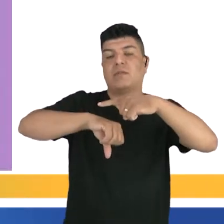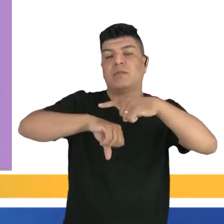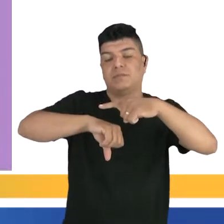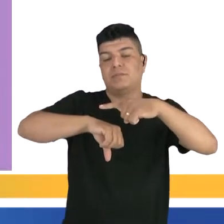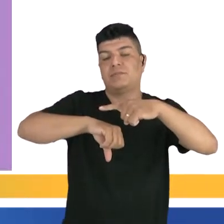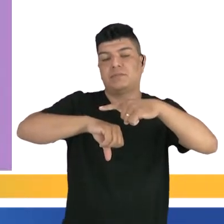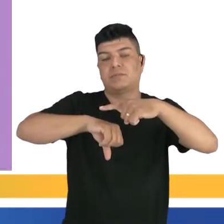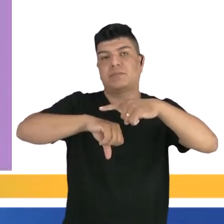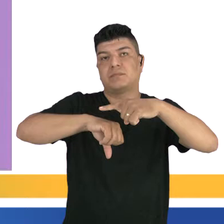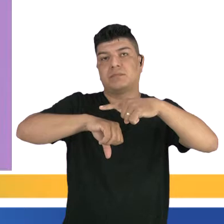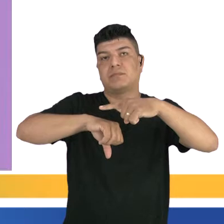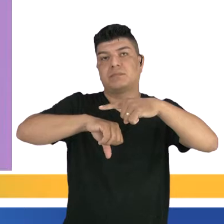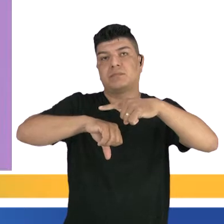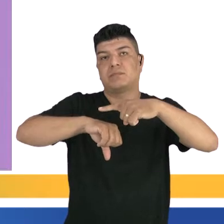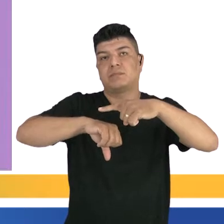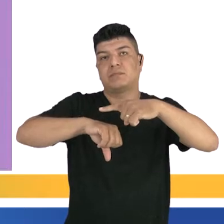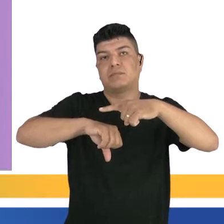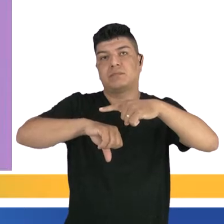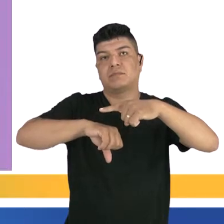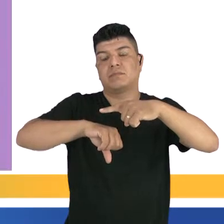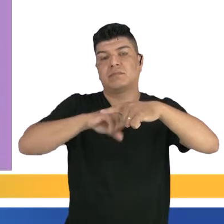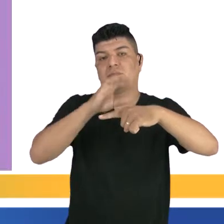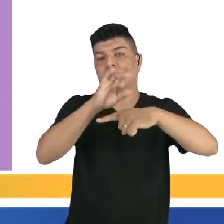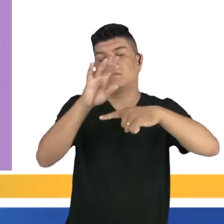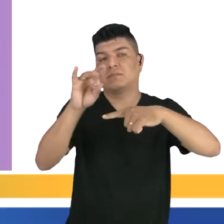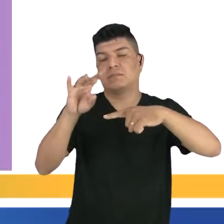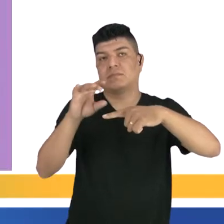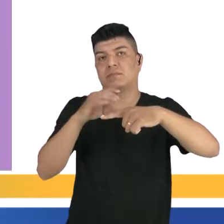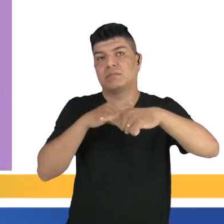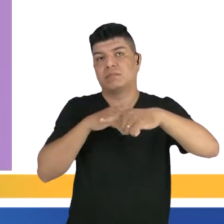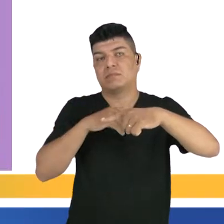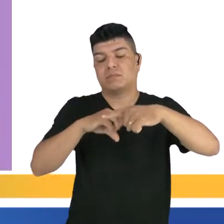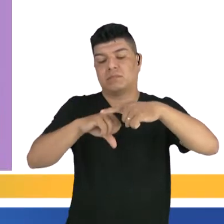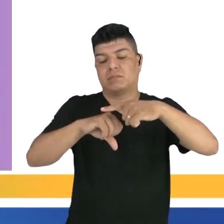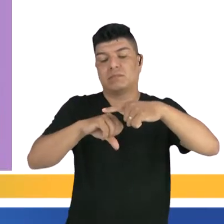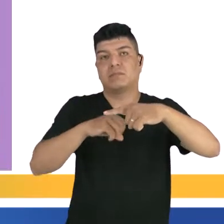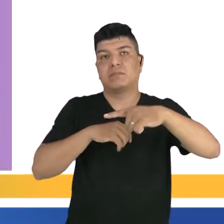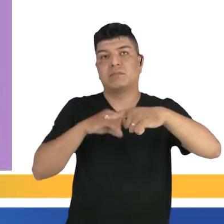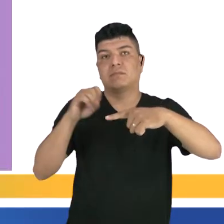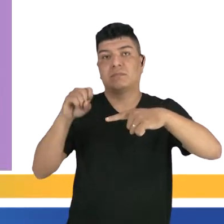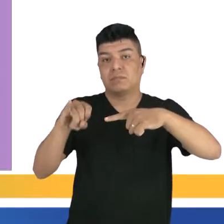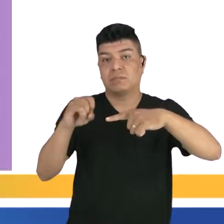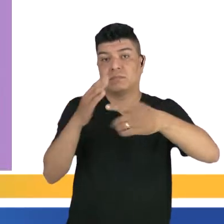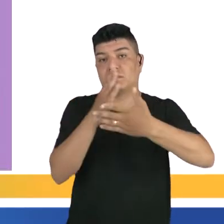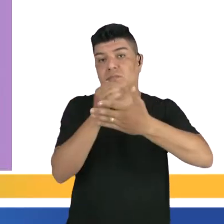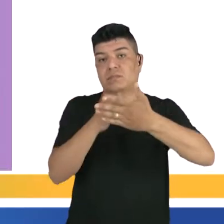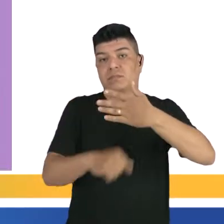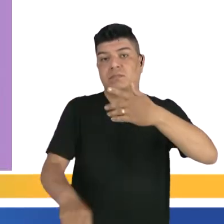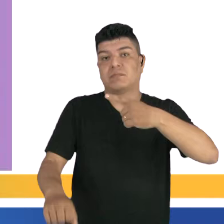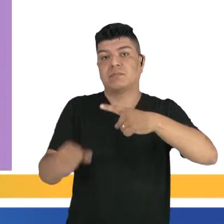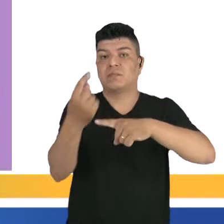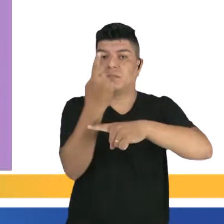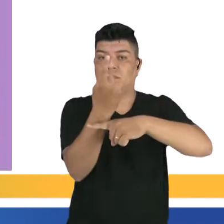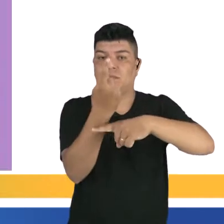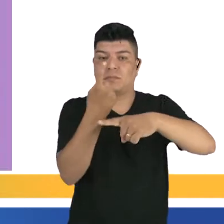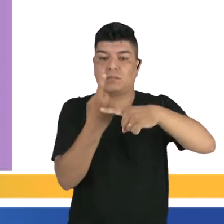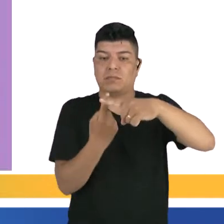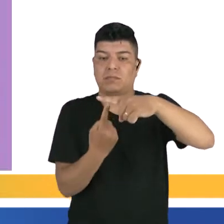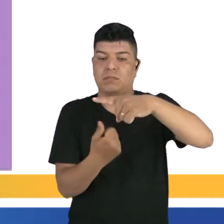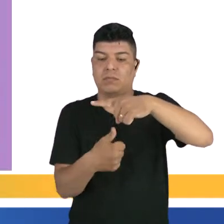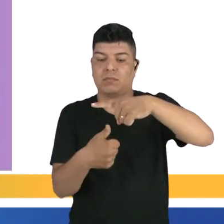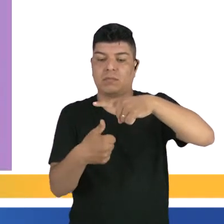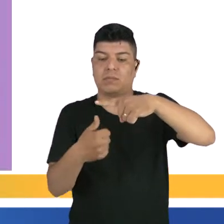9 partes, cada parte representa 1/9. E se eu dividir em 10 partes, cada parte